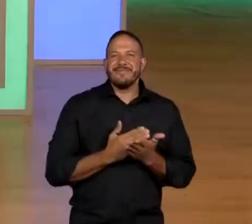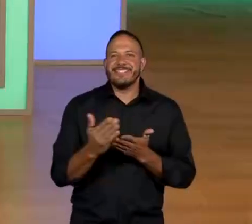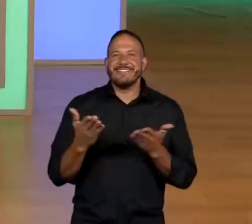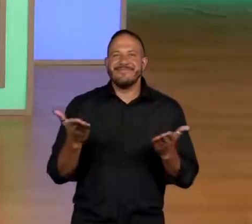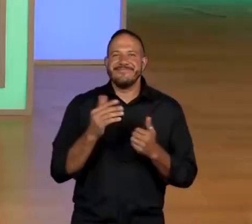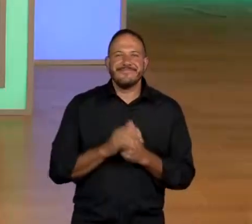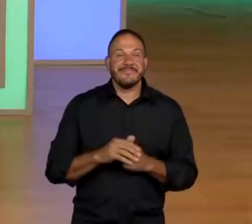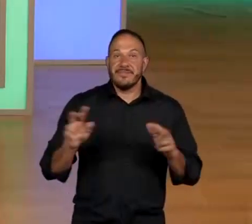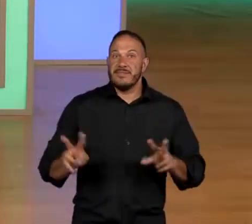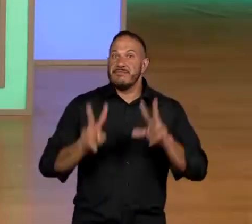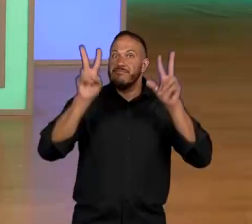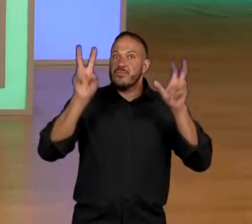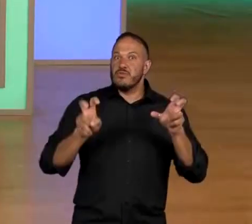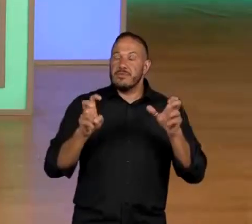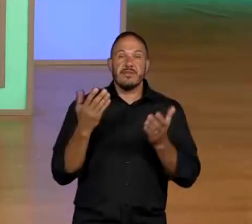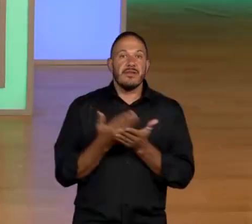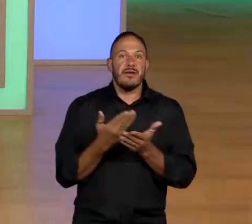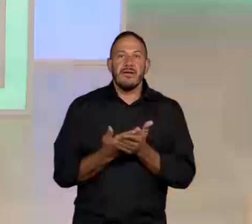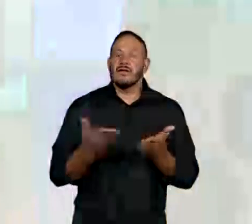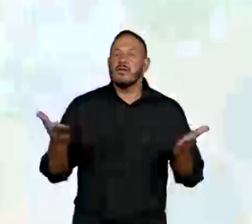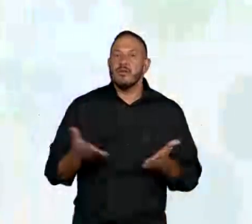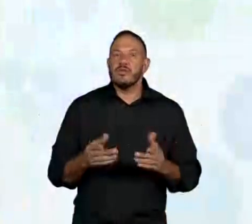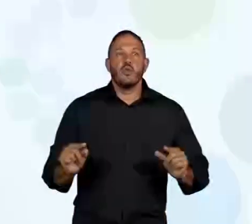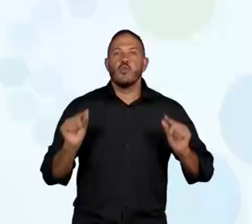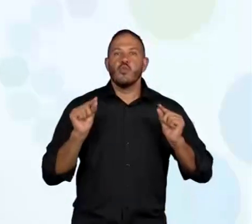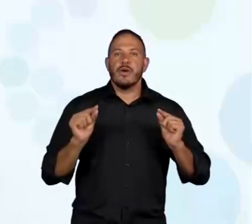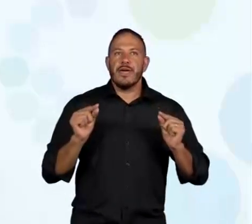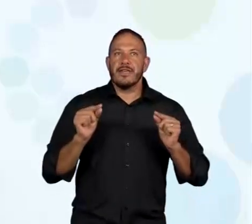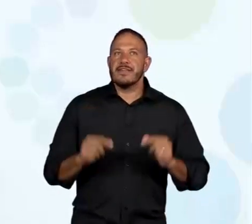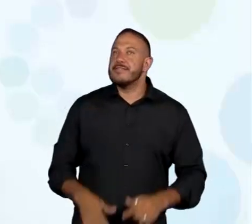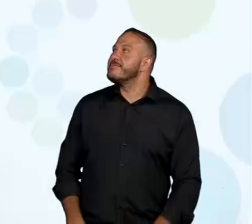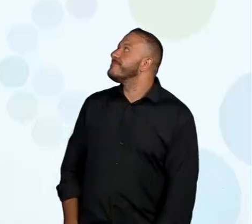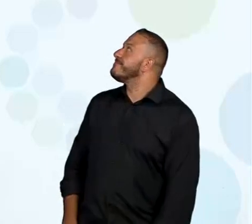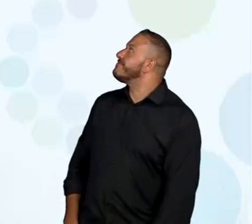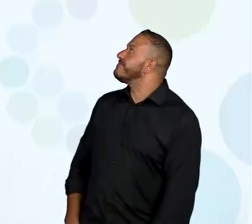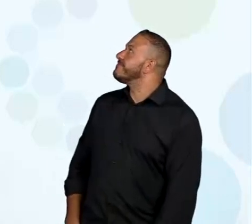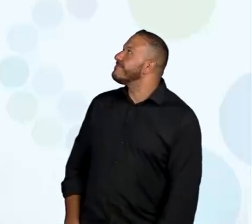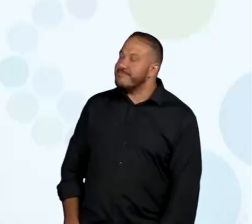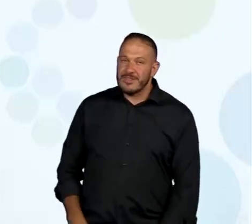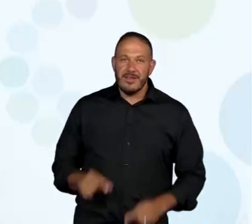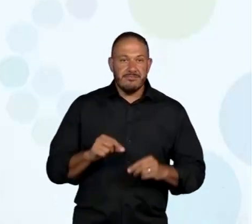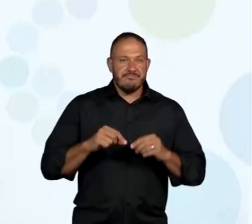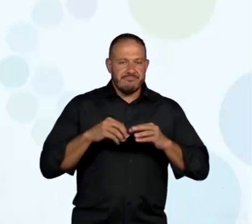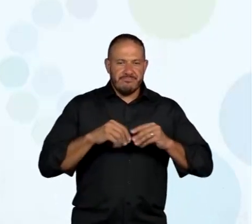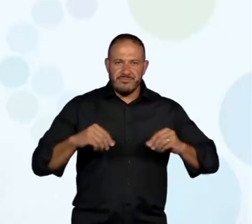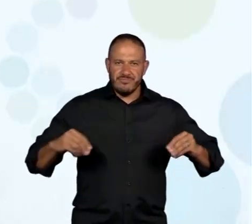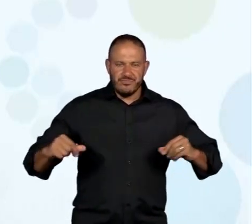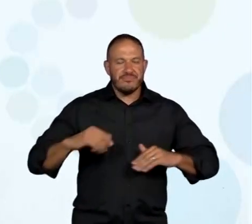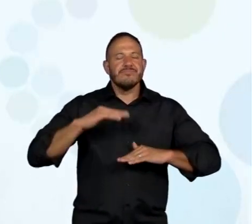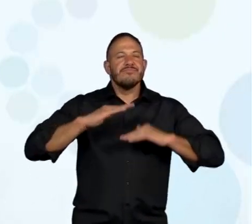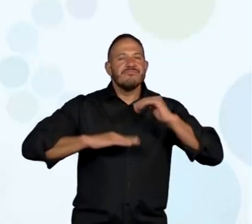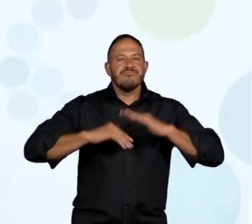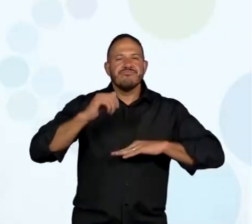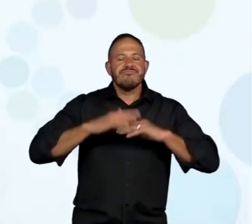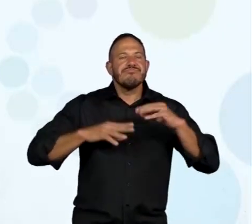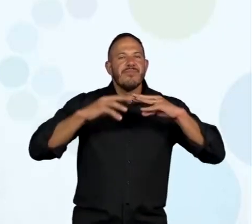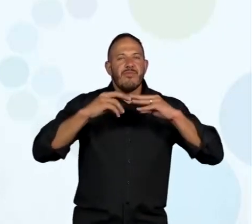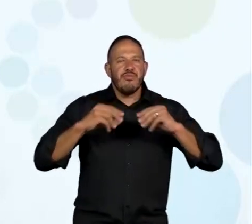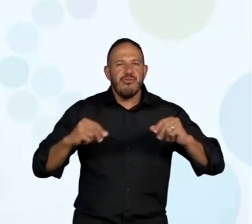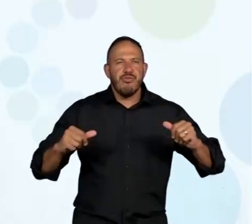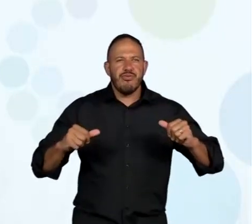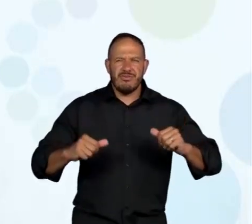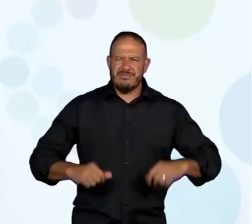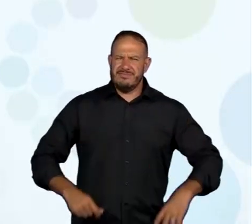O título da nossa aula é Composteira. Agora, o que é